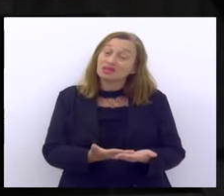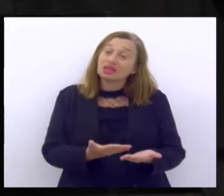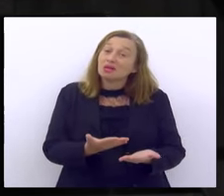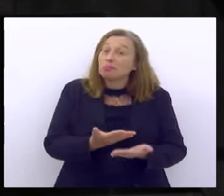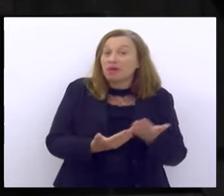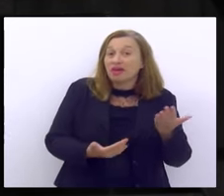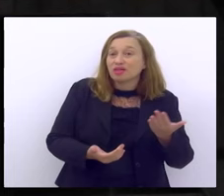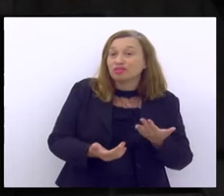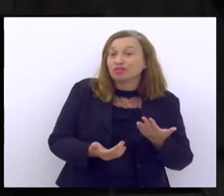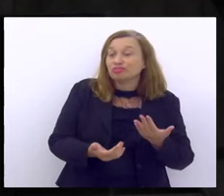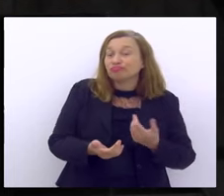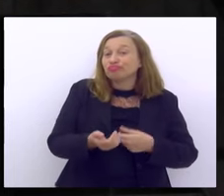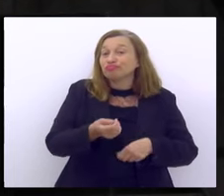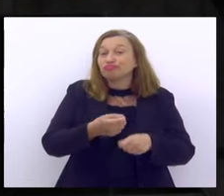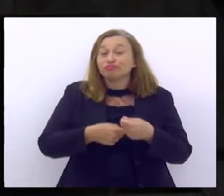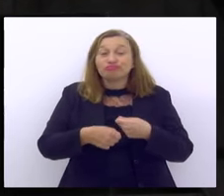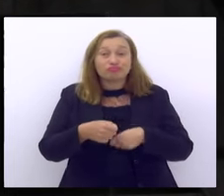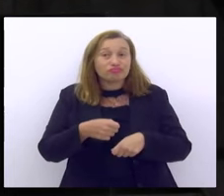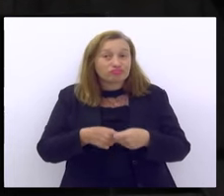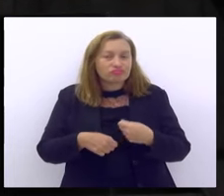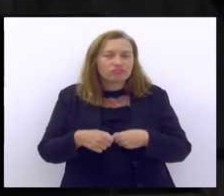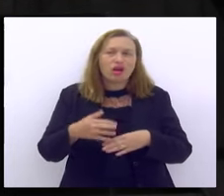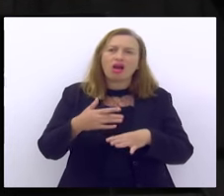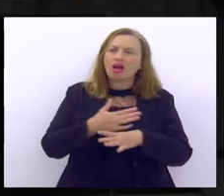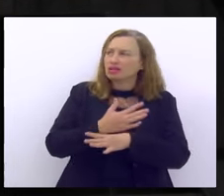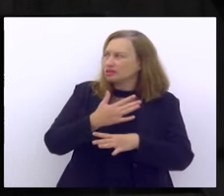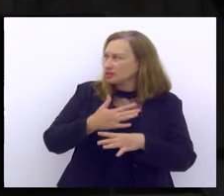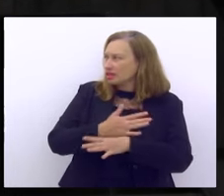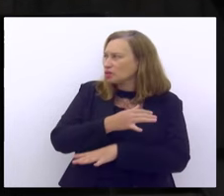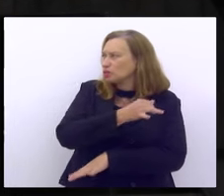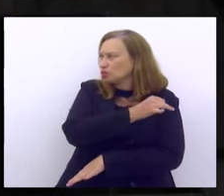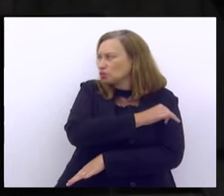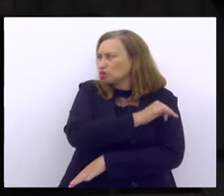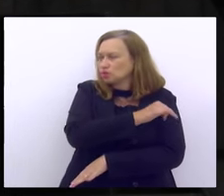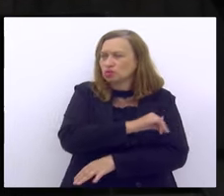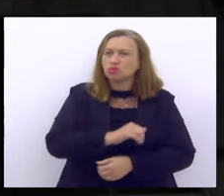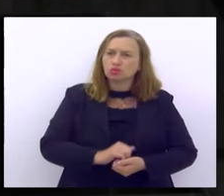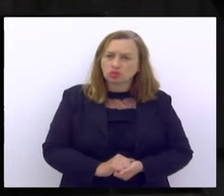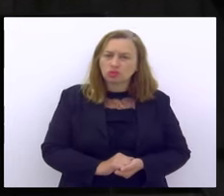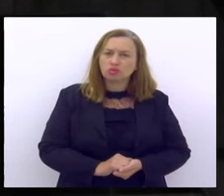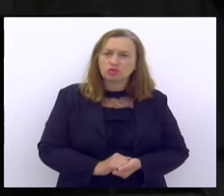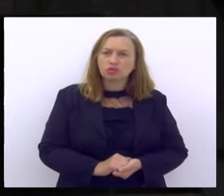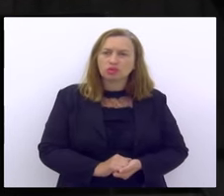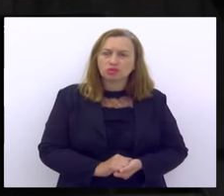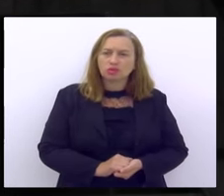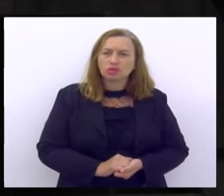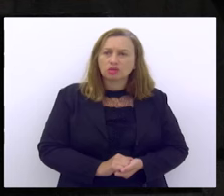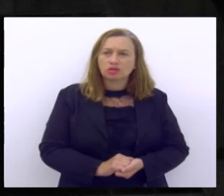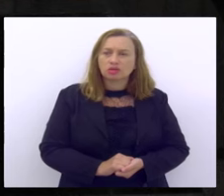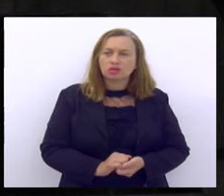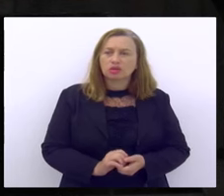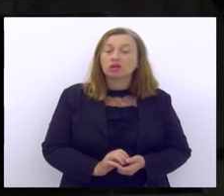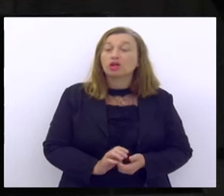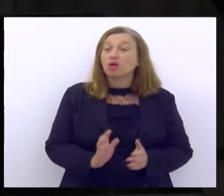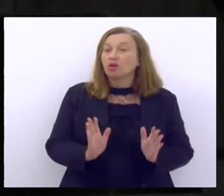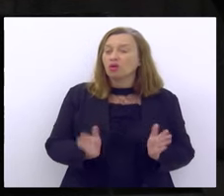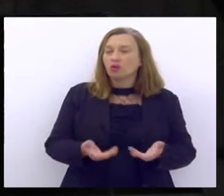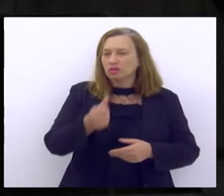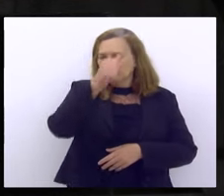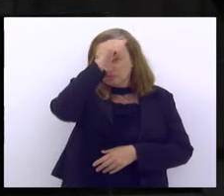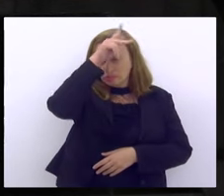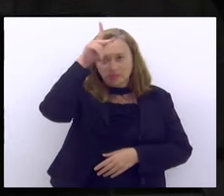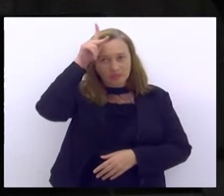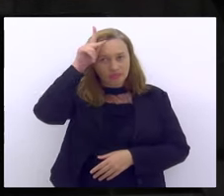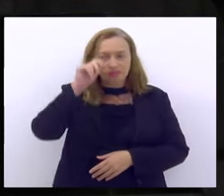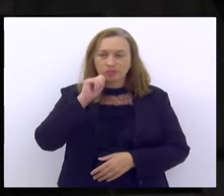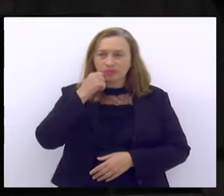negócio. A cidade do Rio está um caos. A cadeira da prefeitura hoje é uma cadeira vazia.